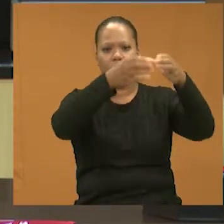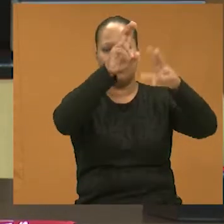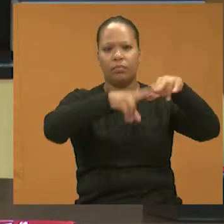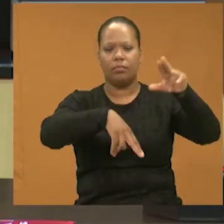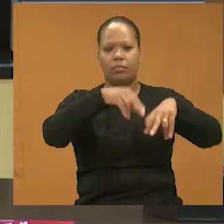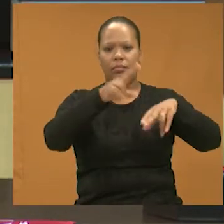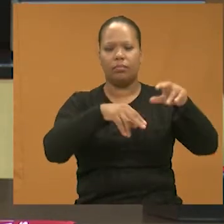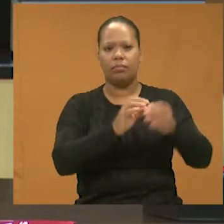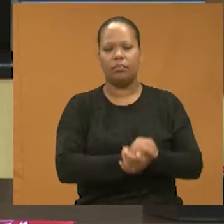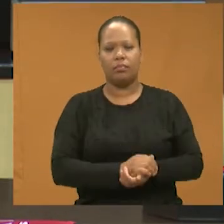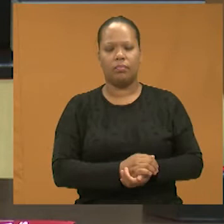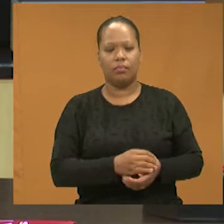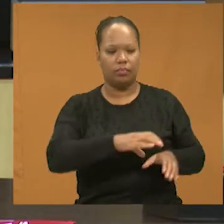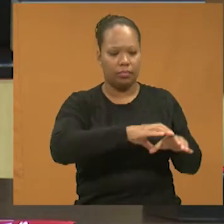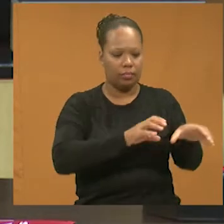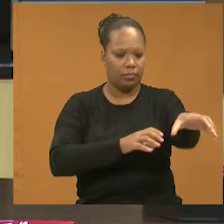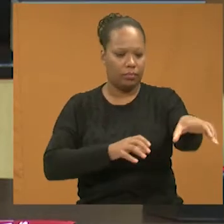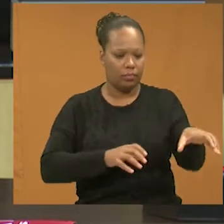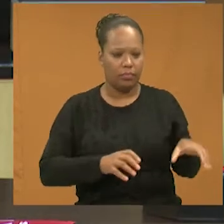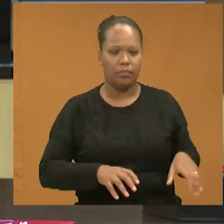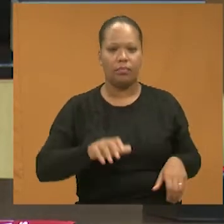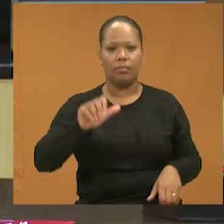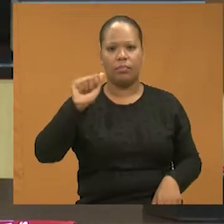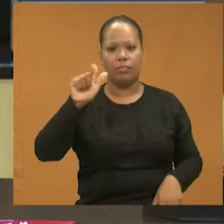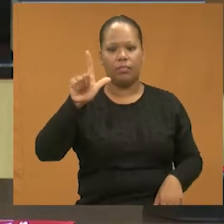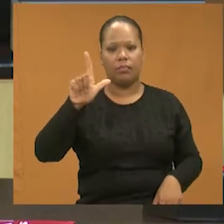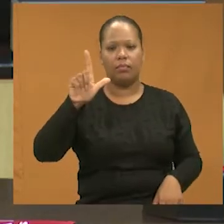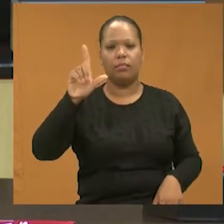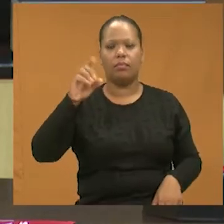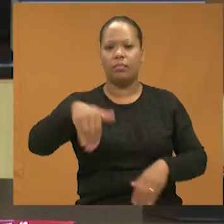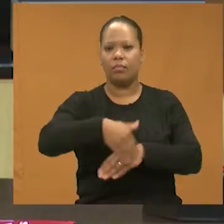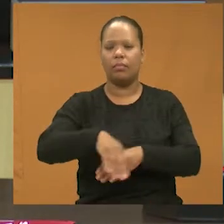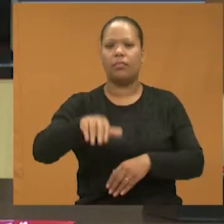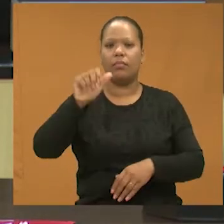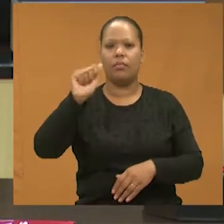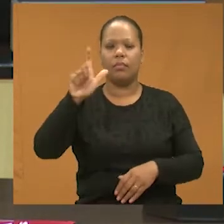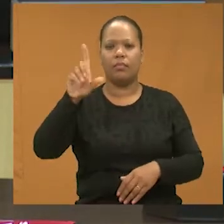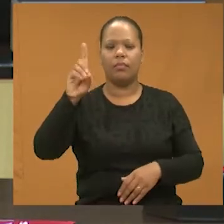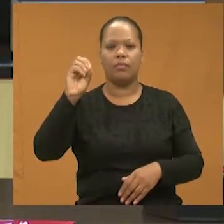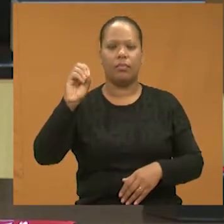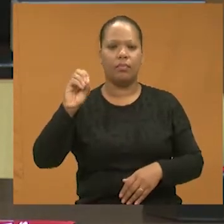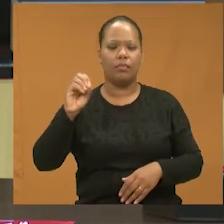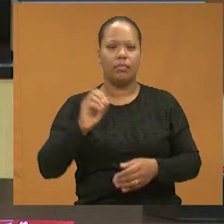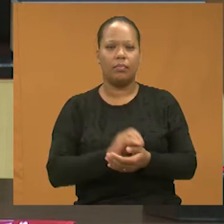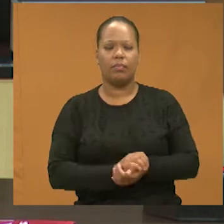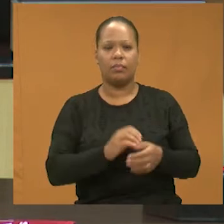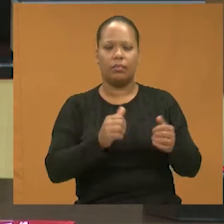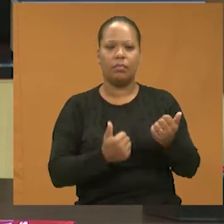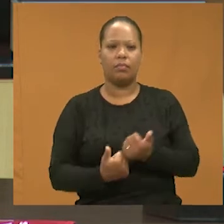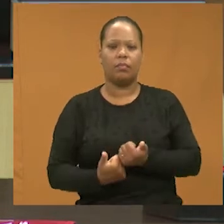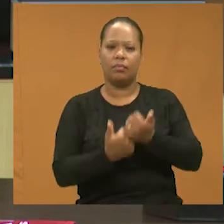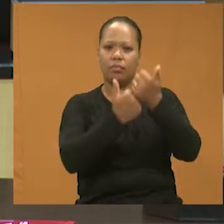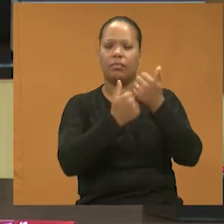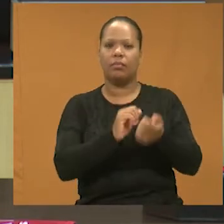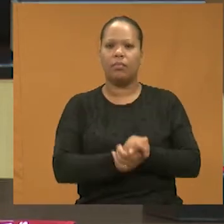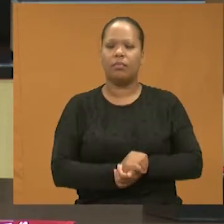desativados existente em calçada da Avenida Aldo Alencione de Toledo, no Parque Meia Lua, neste município. Assim sendo,